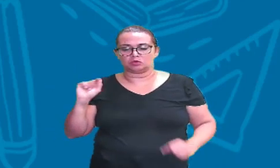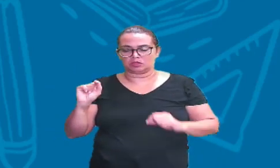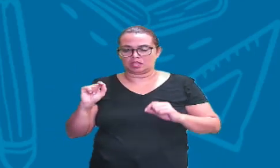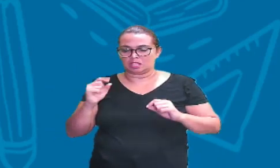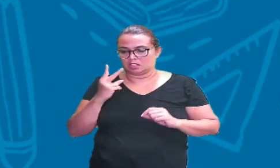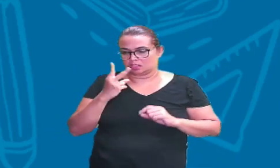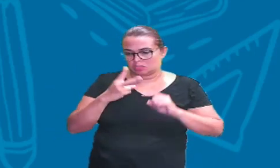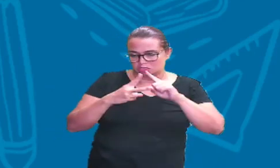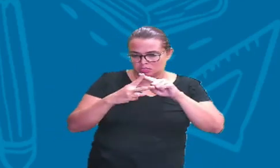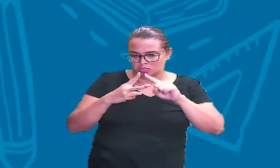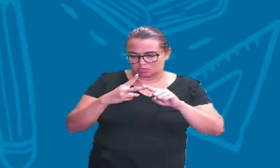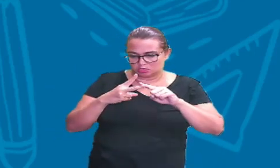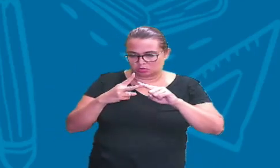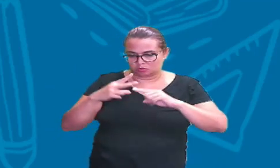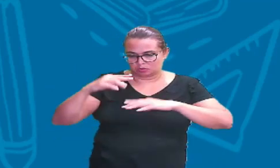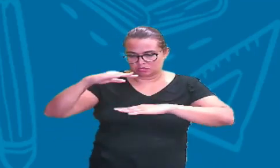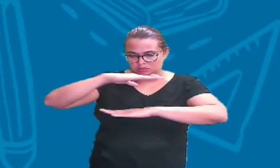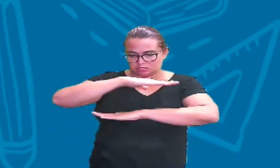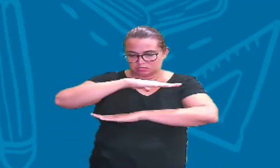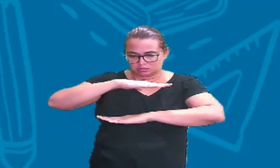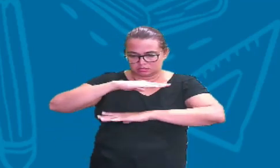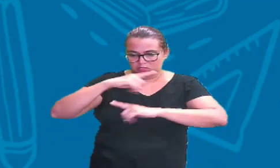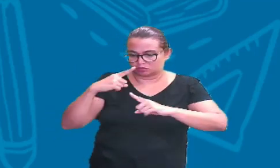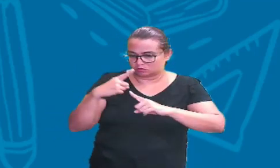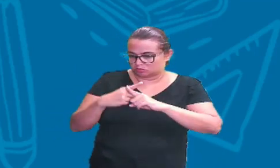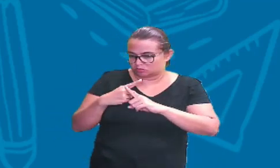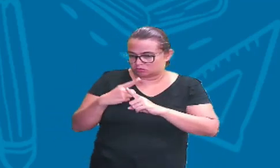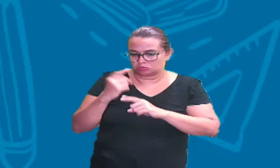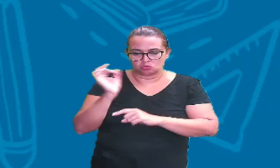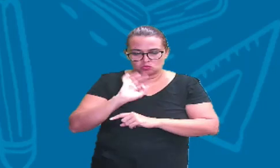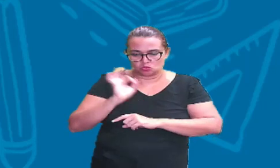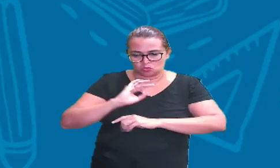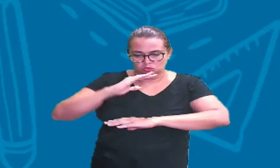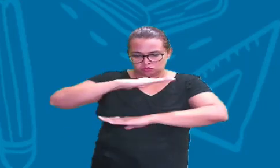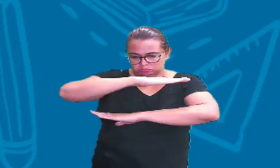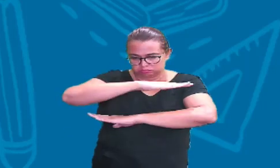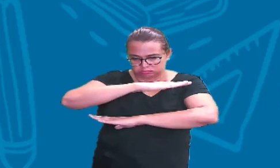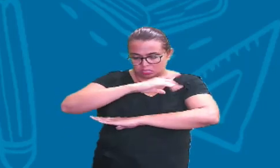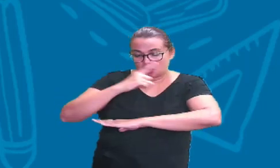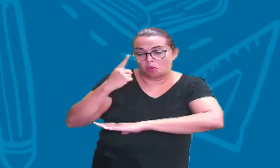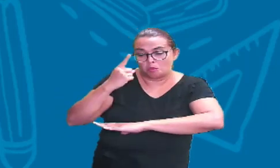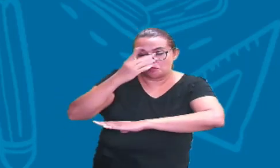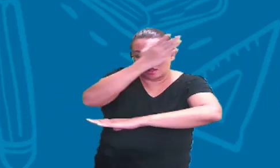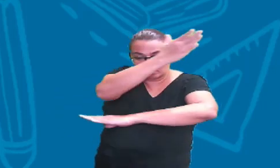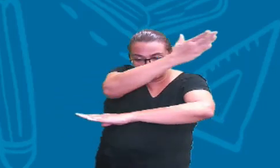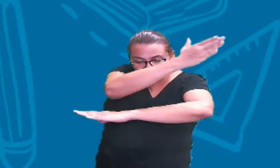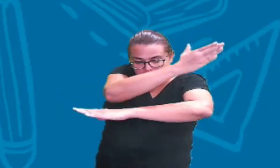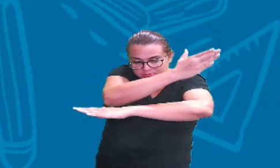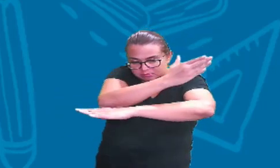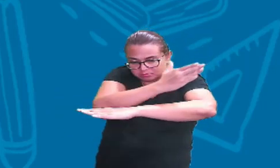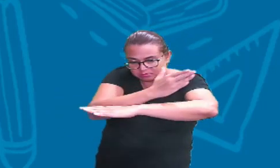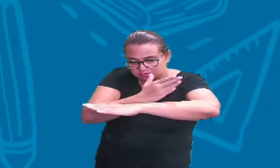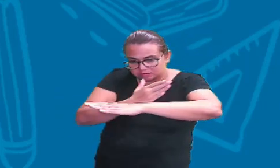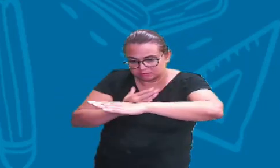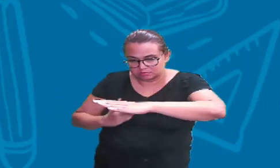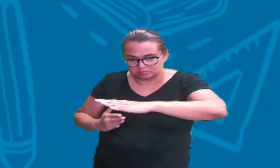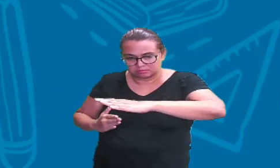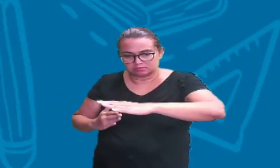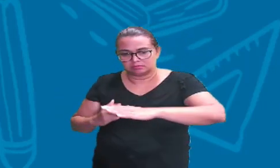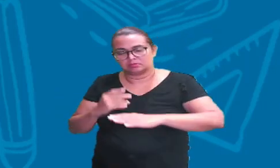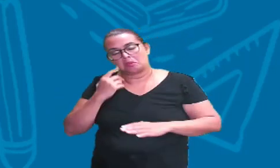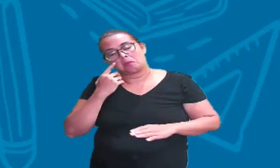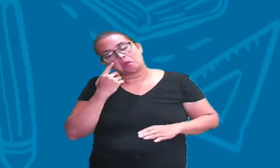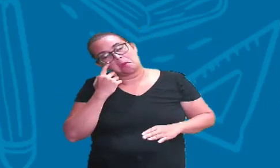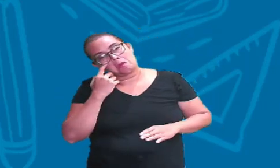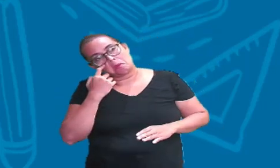reta, ela vai ter que tocar a outra. Só isso. Professora, ela tem que ser inclinada? Ela